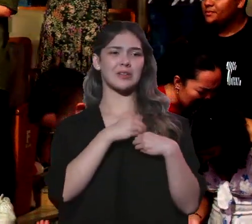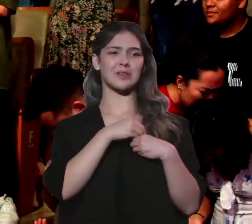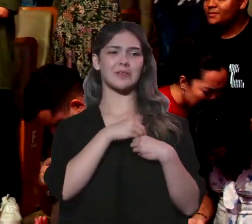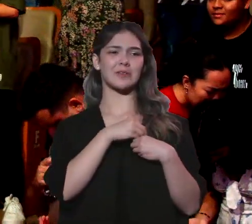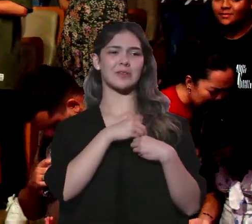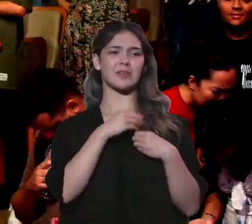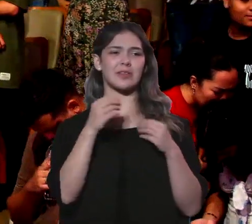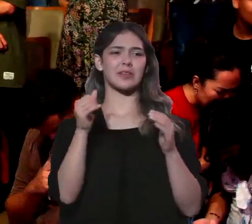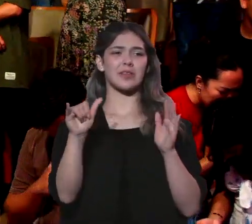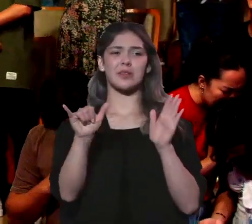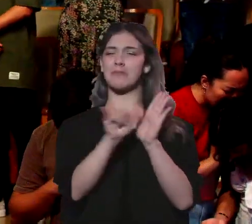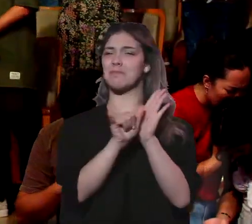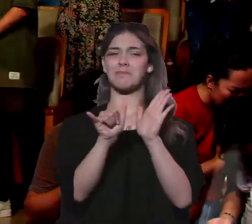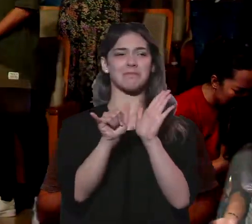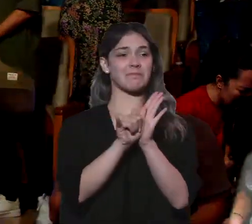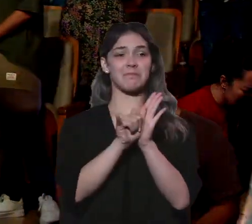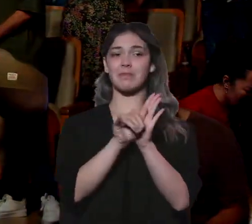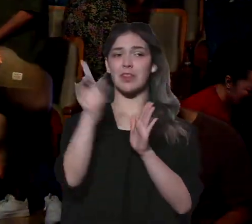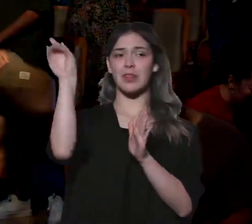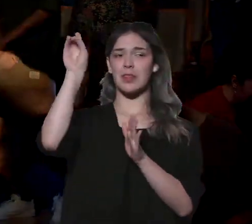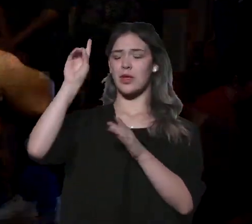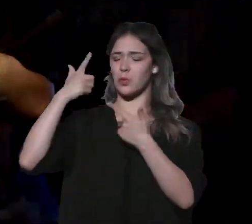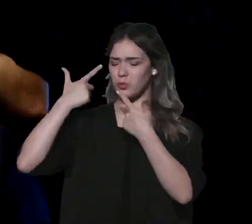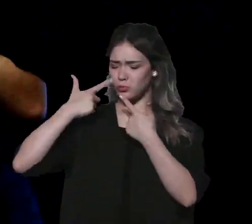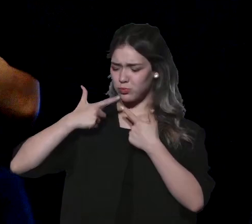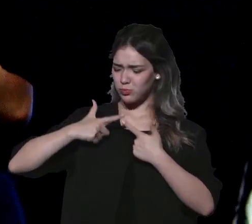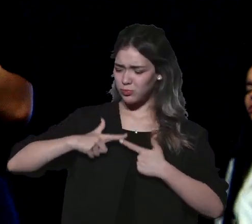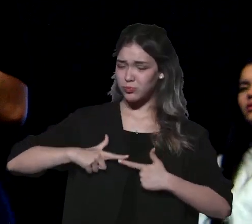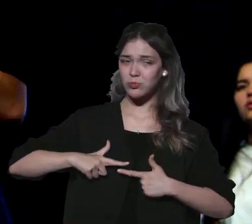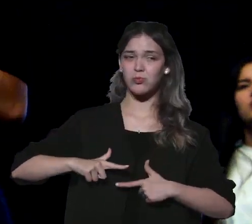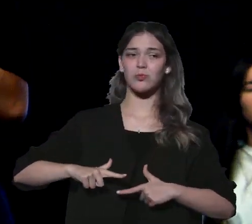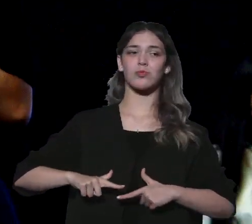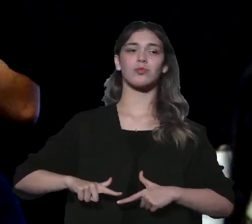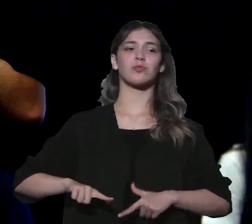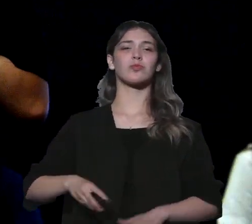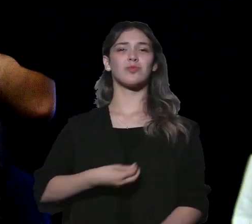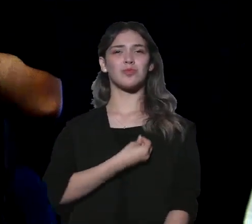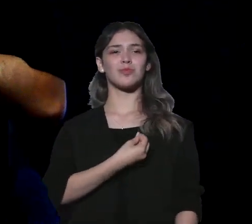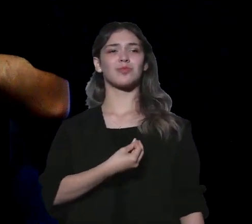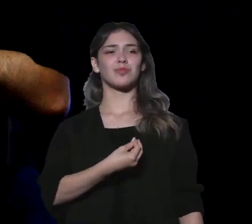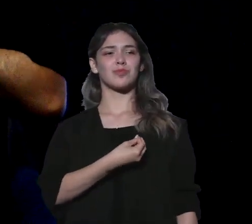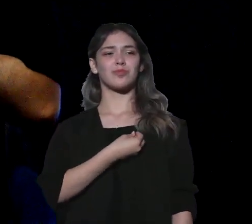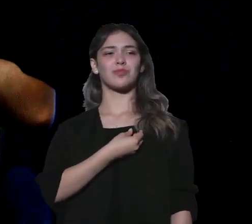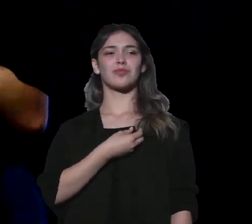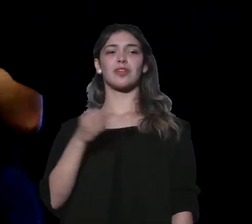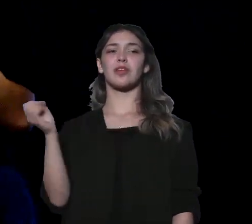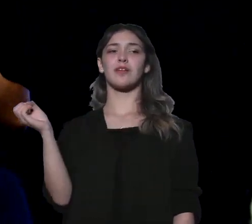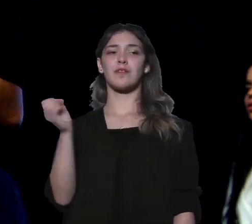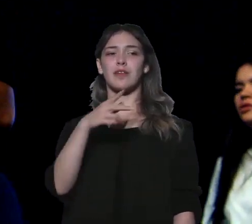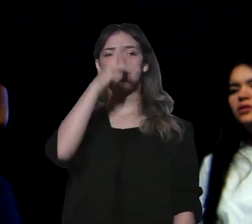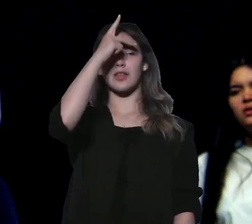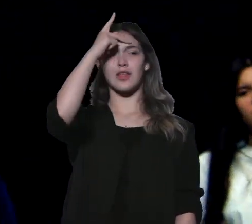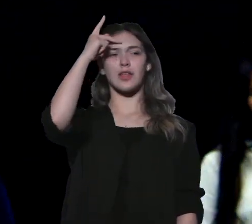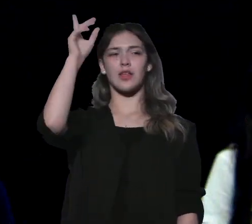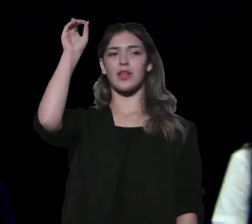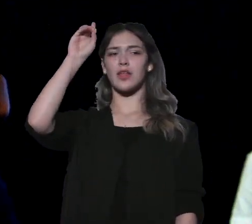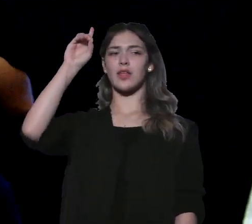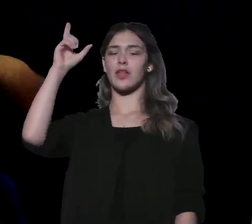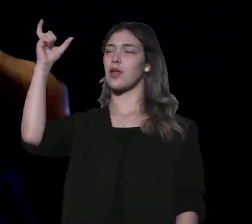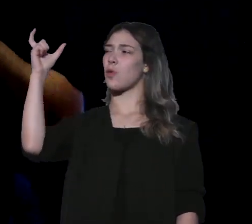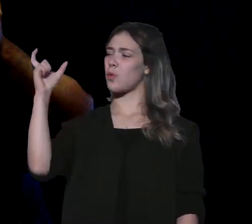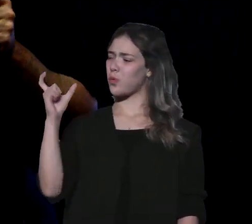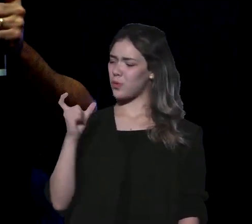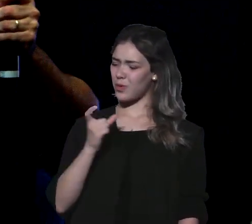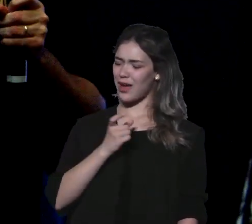limpar, para te trazer vida nova. Deus, que pessoas possam receber essa palavra hoje e serem novas